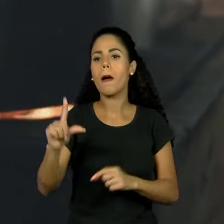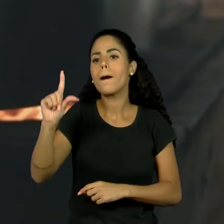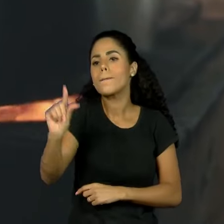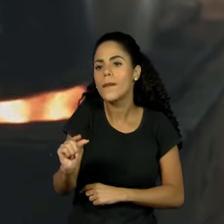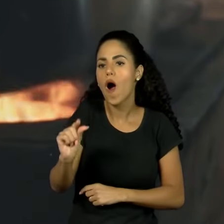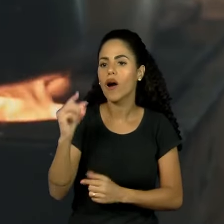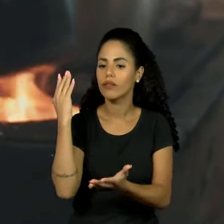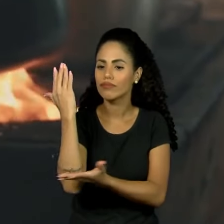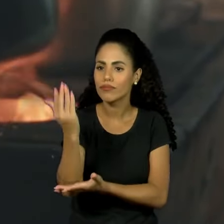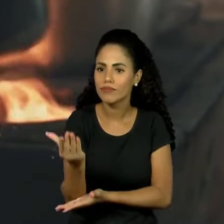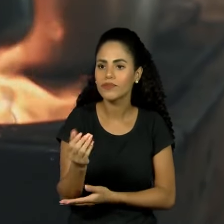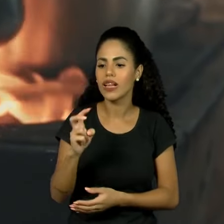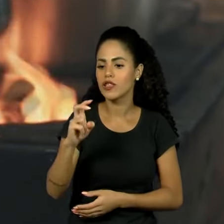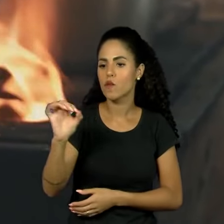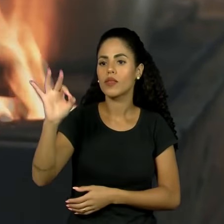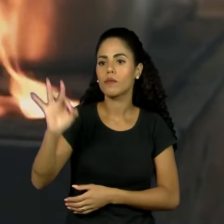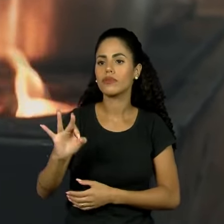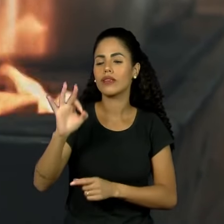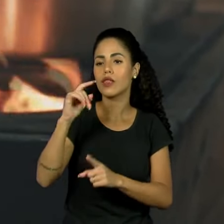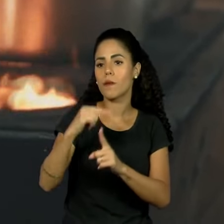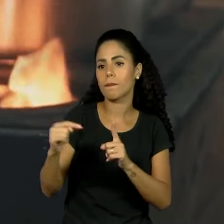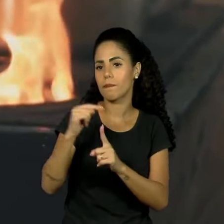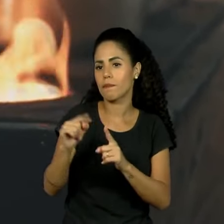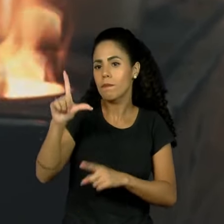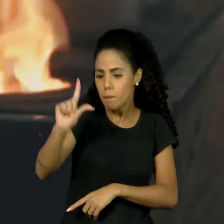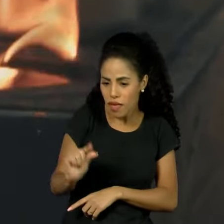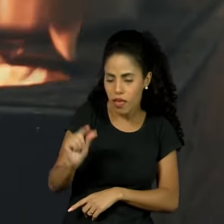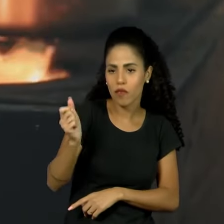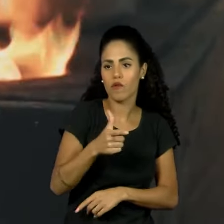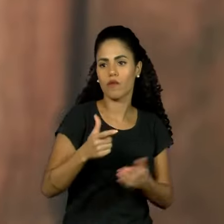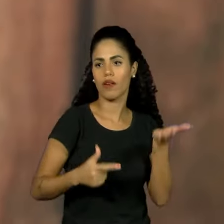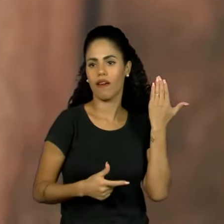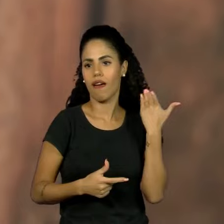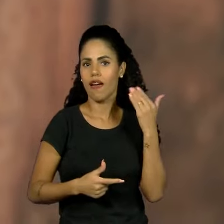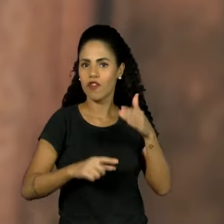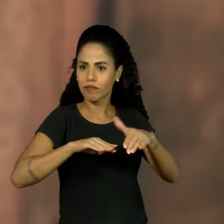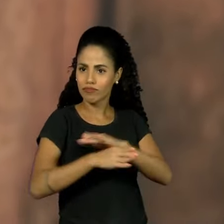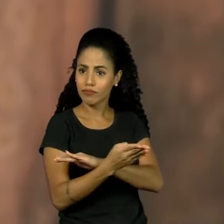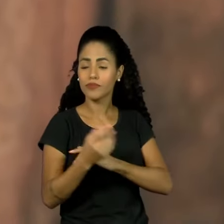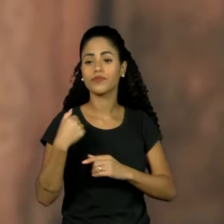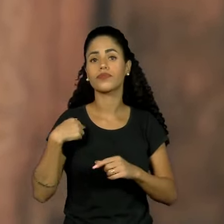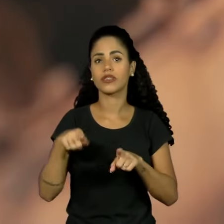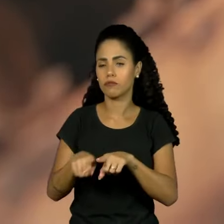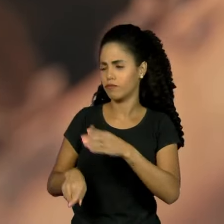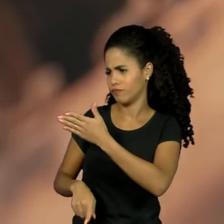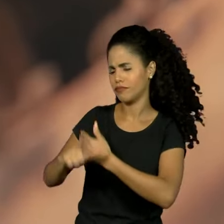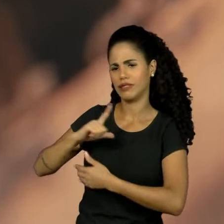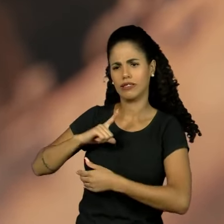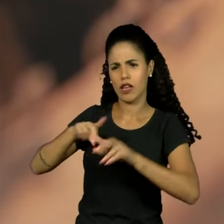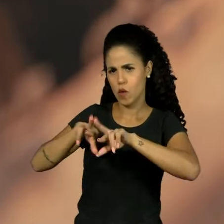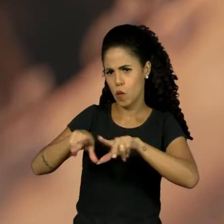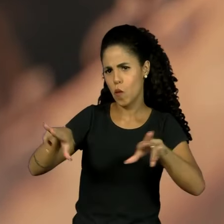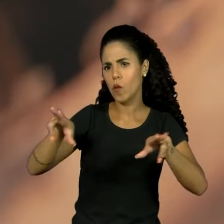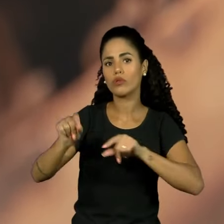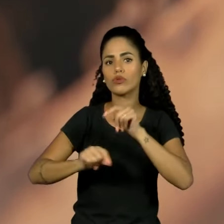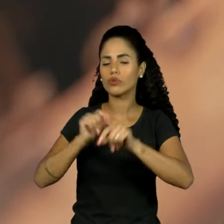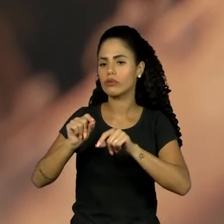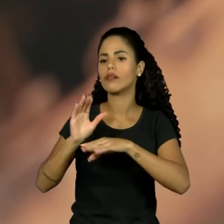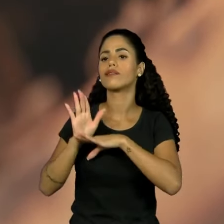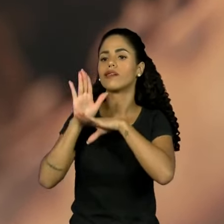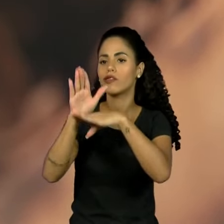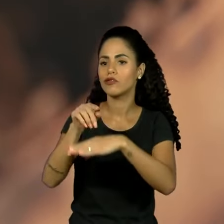até cerca de 50% a menos de lenha do que os fogões a lenha convencional. A meliponicultura, né, que é um braço forte